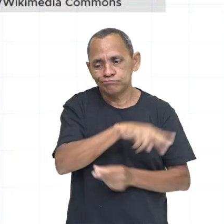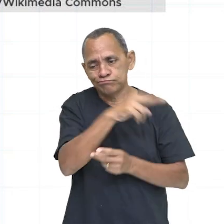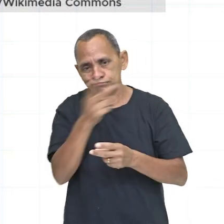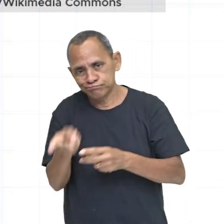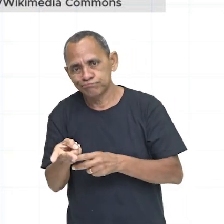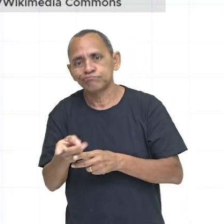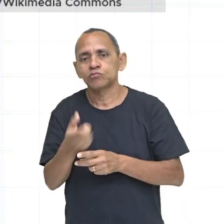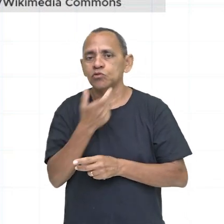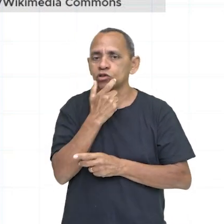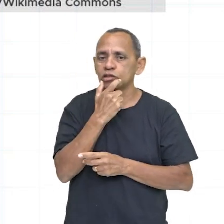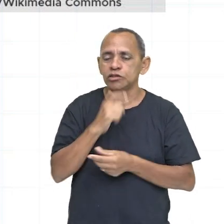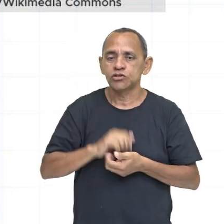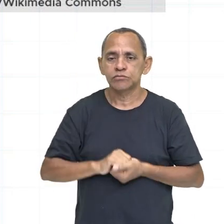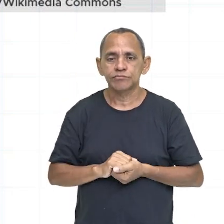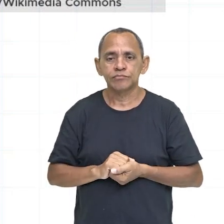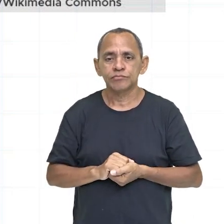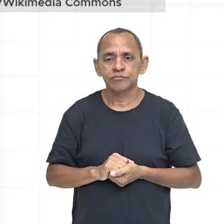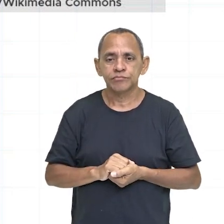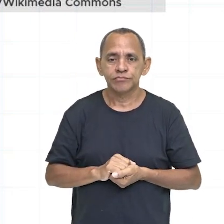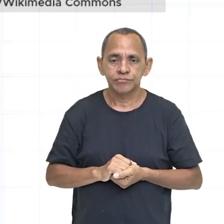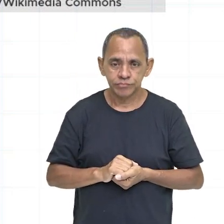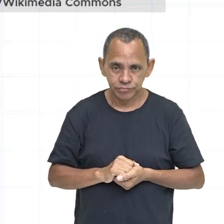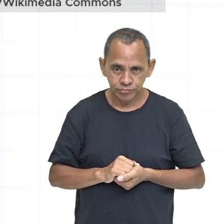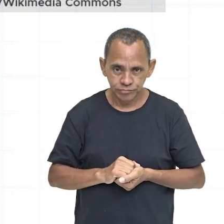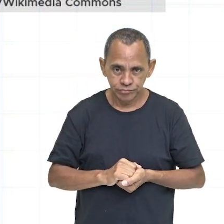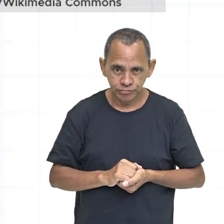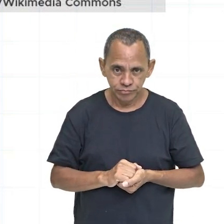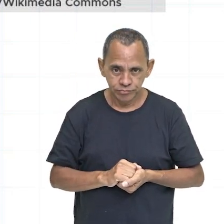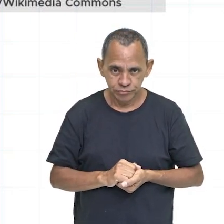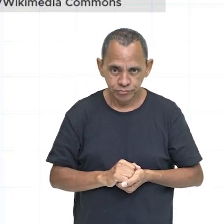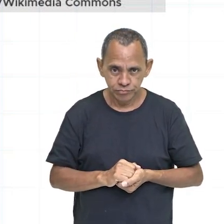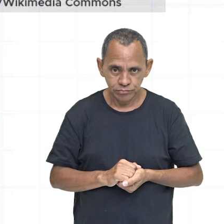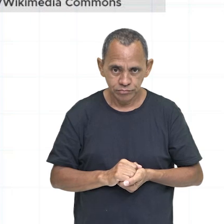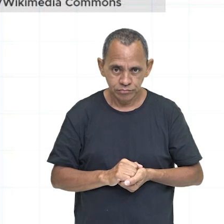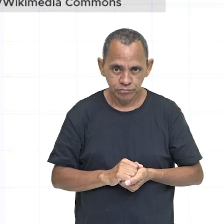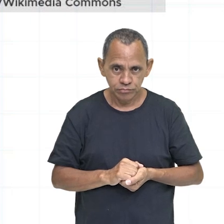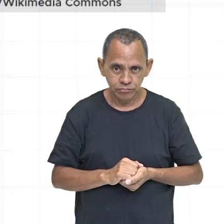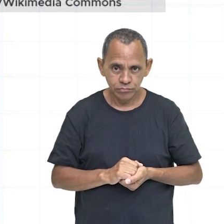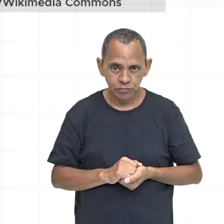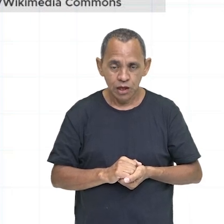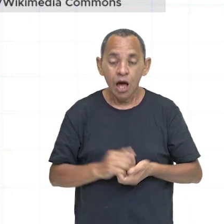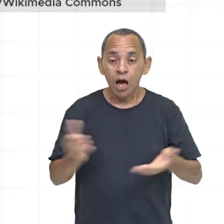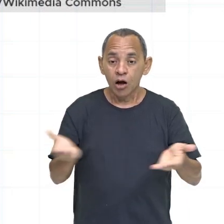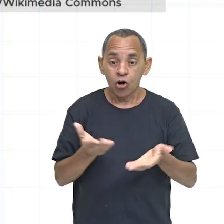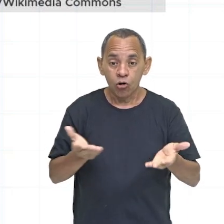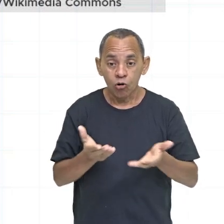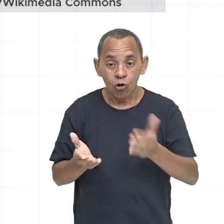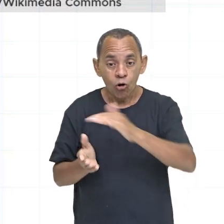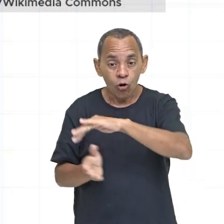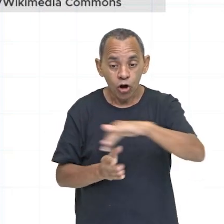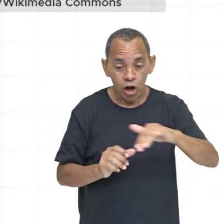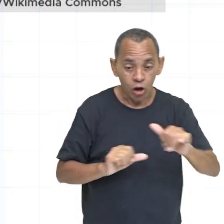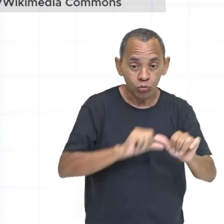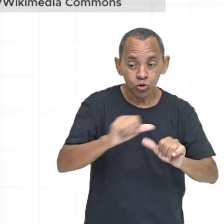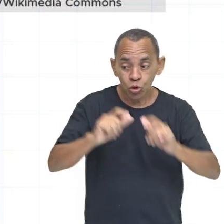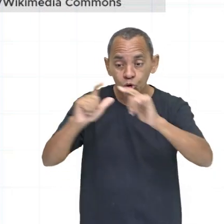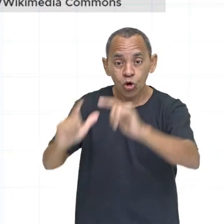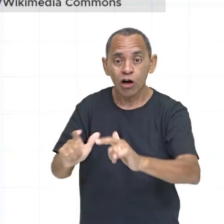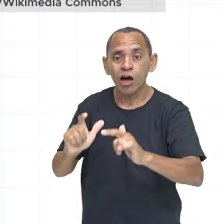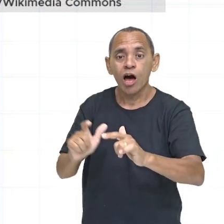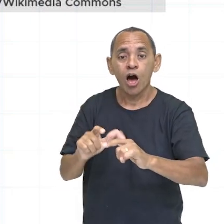Zealand. British colonies began with the signing of the Treaty of